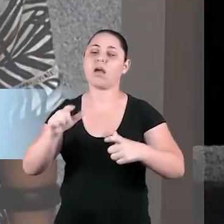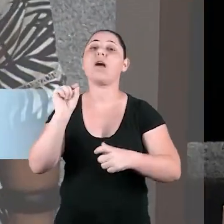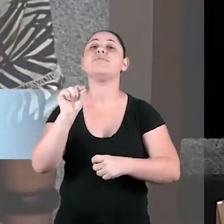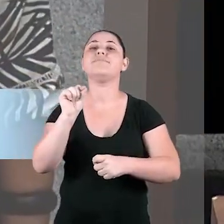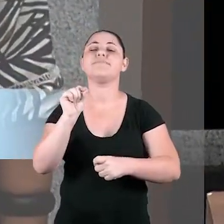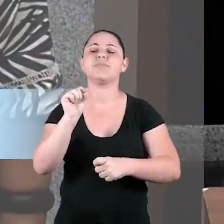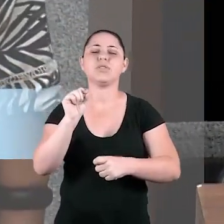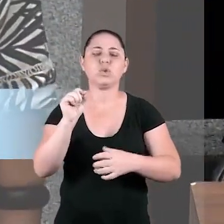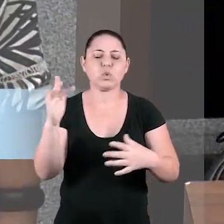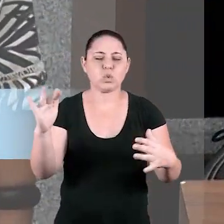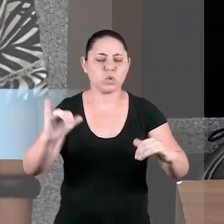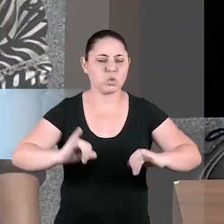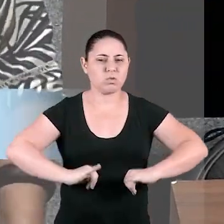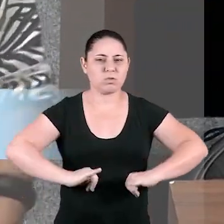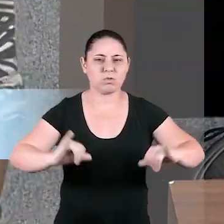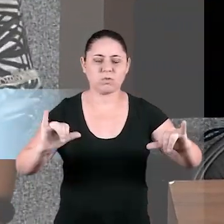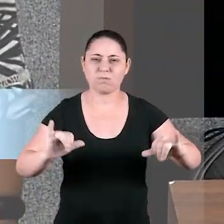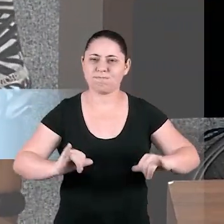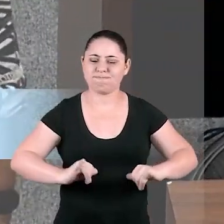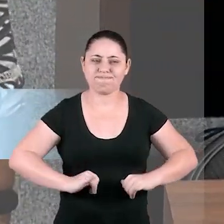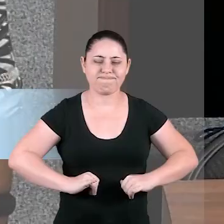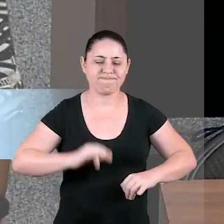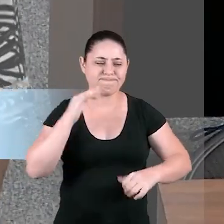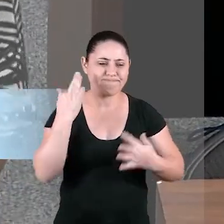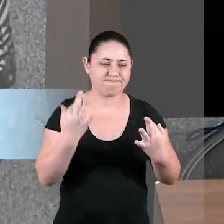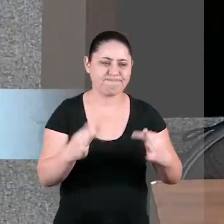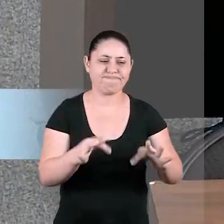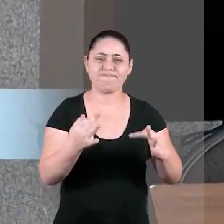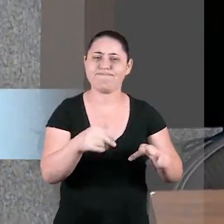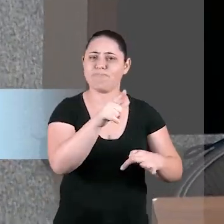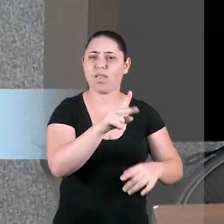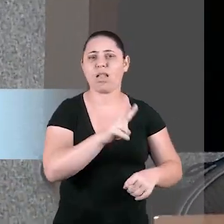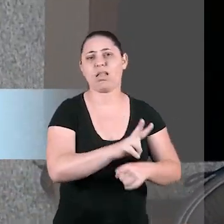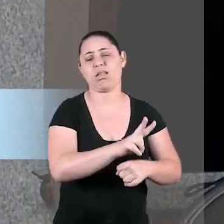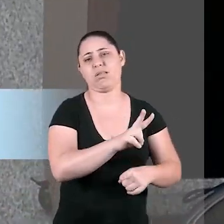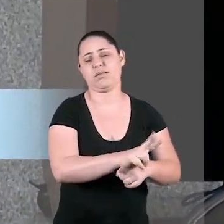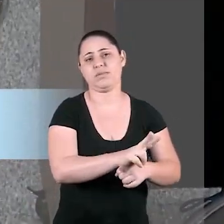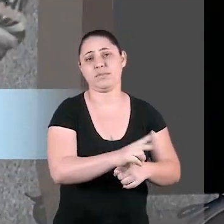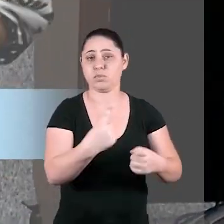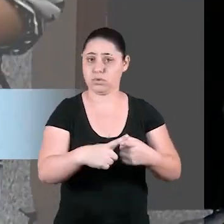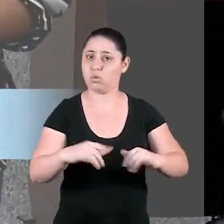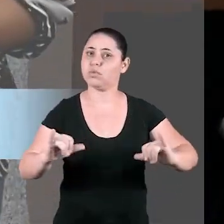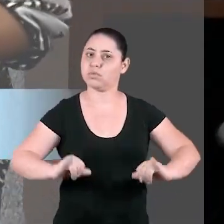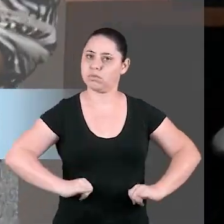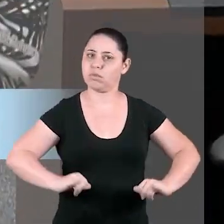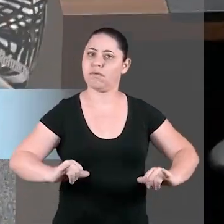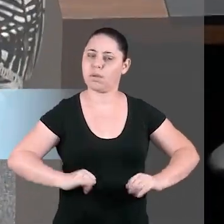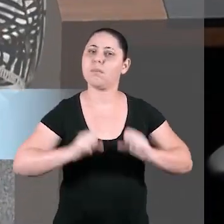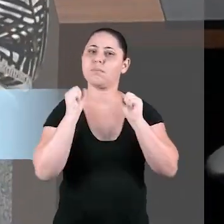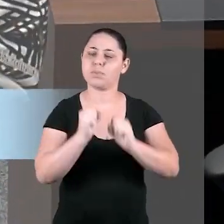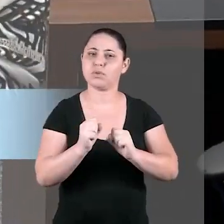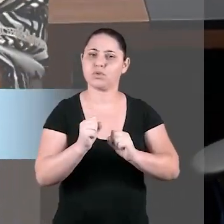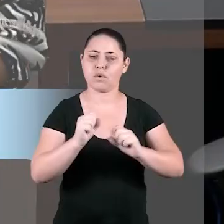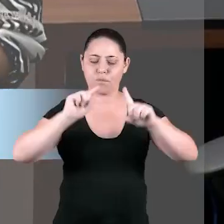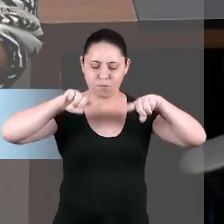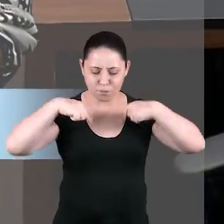aliviar a dor, a controlar a dor e aliviar os sofrimentos. Esse sofrimento, ele